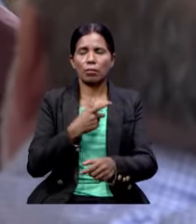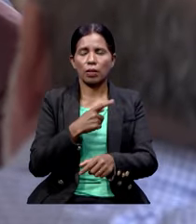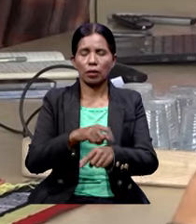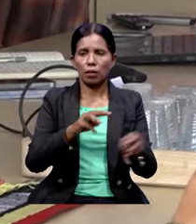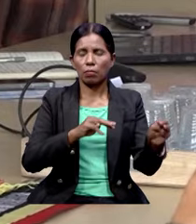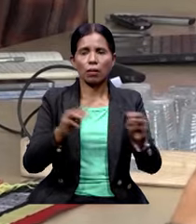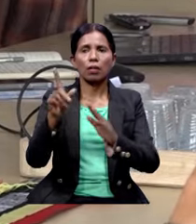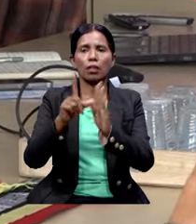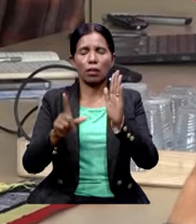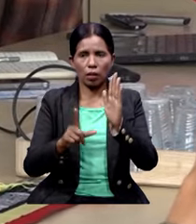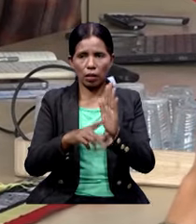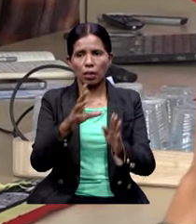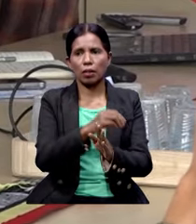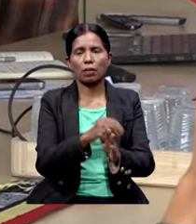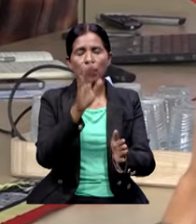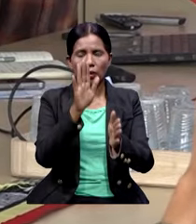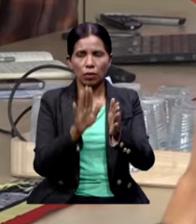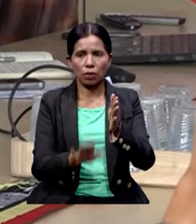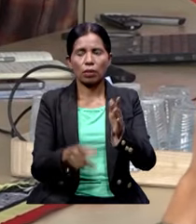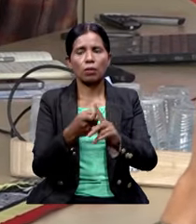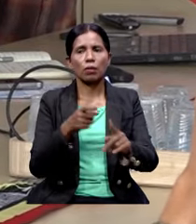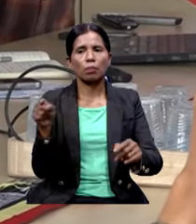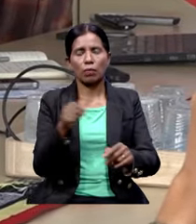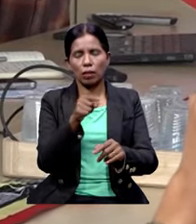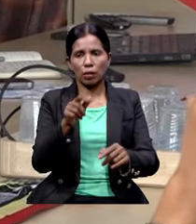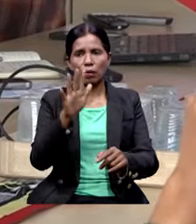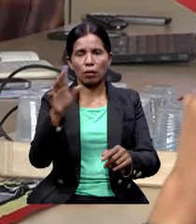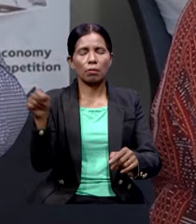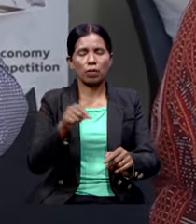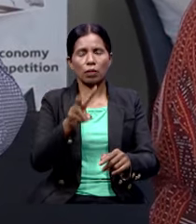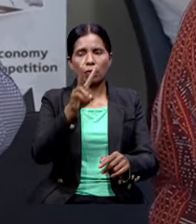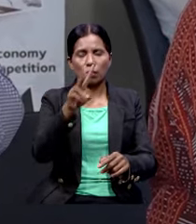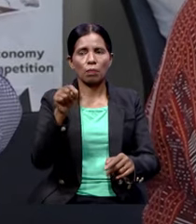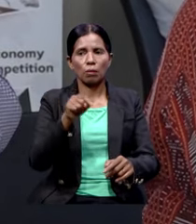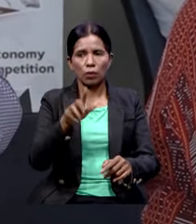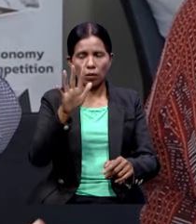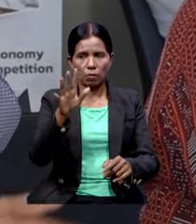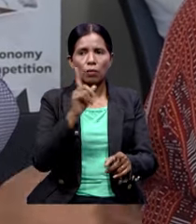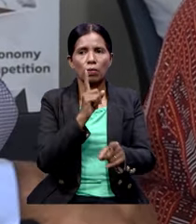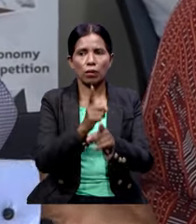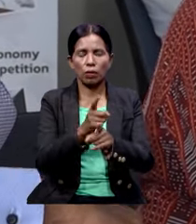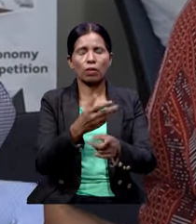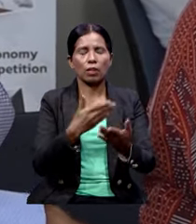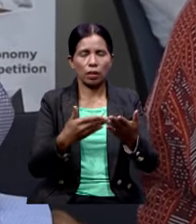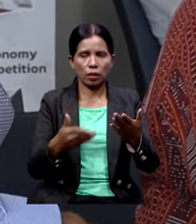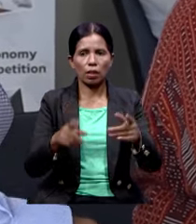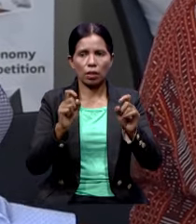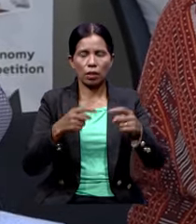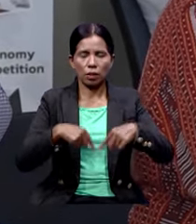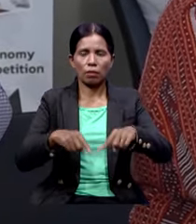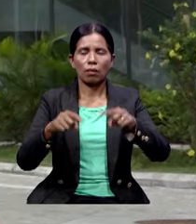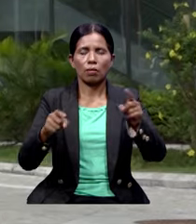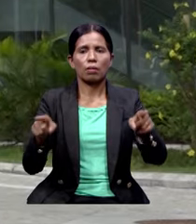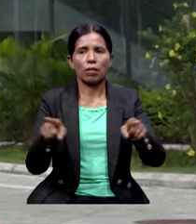alteraona lei tributaria o dihatun tasa husi porcentu lima ba porcentu rua pontu lima no tui rolos folin sasan mos tenki fila ona ba